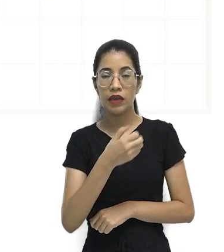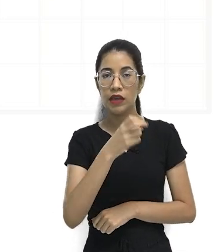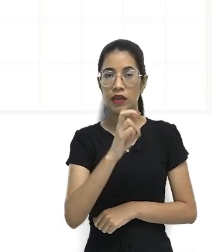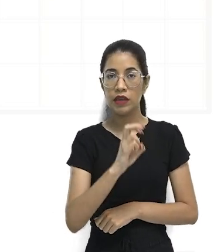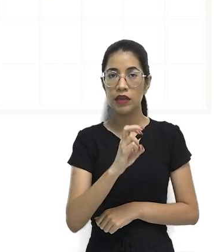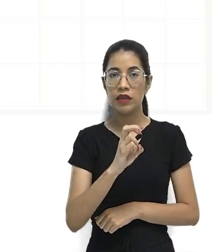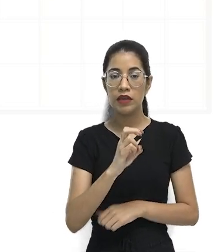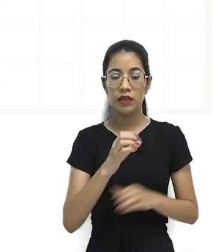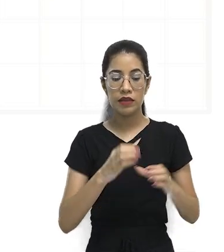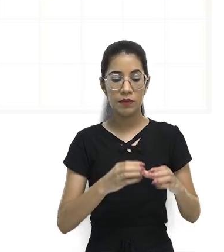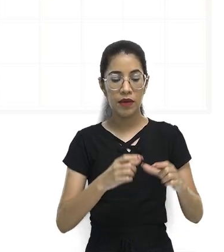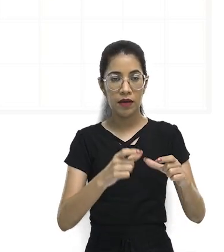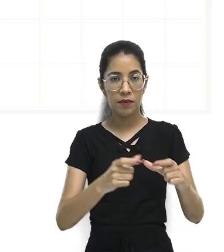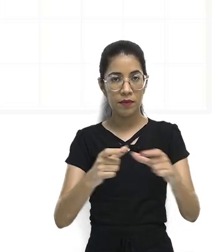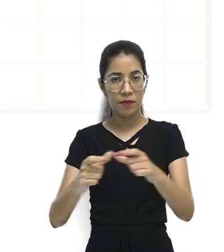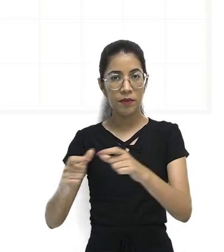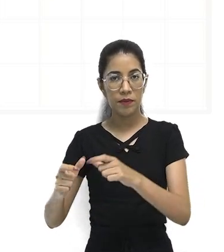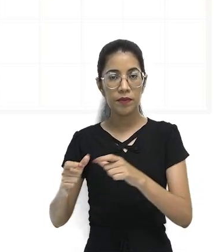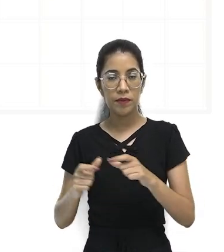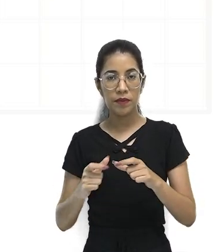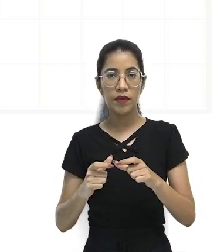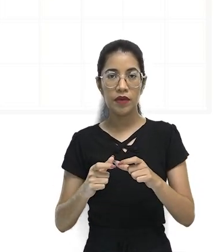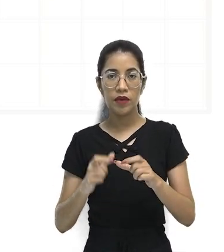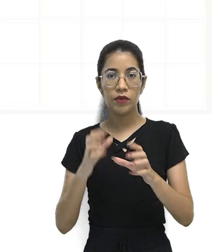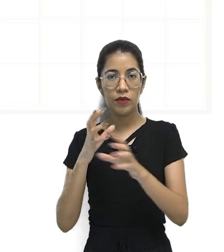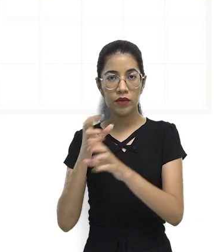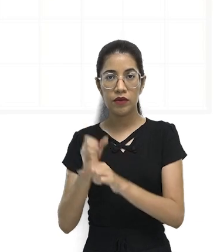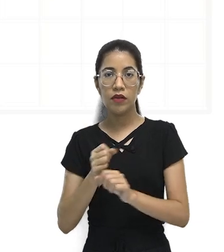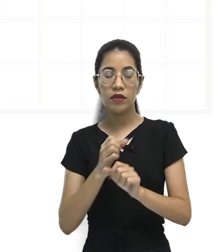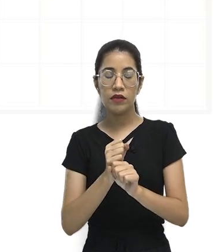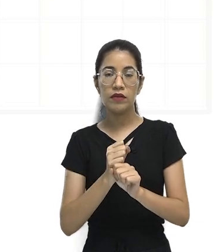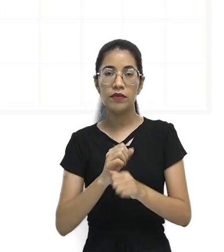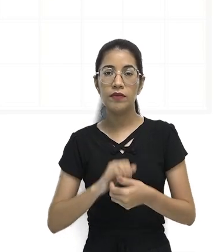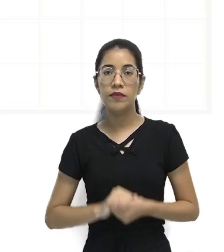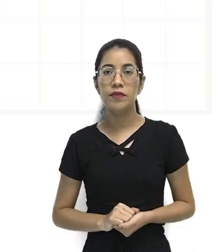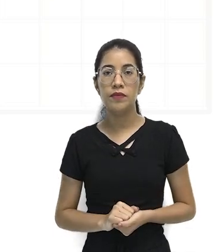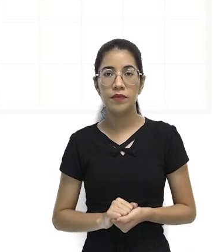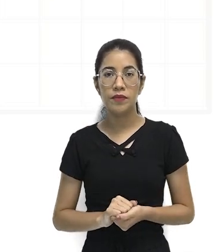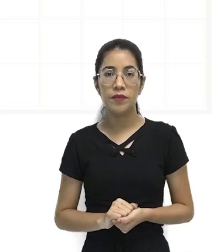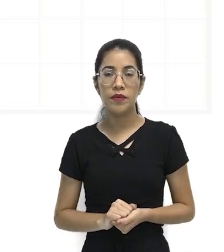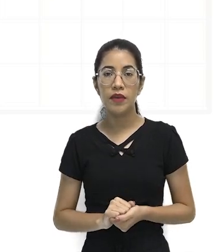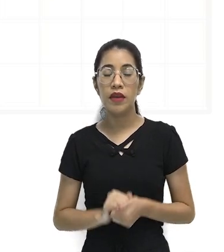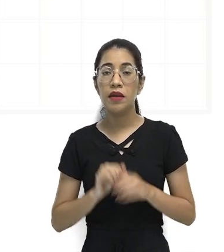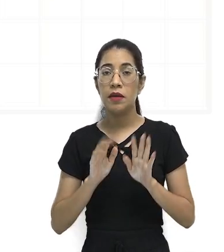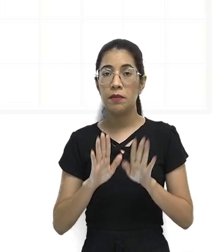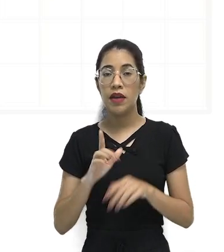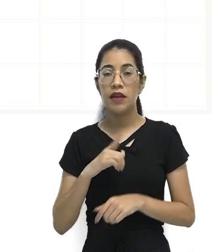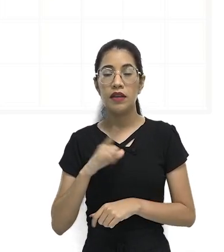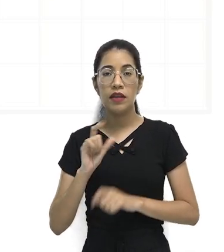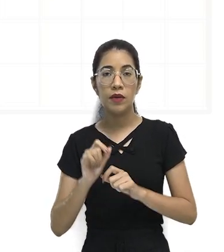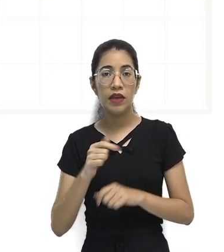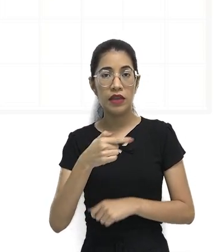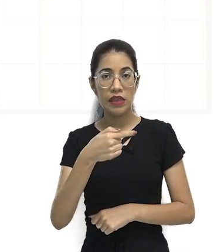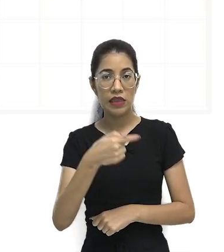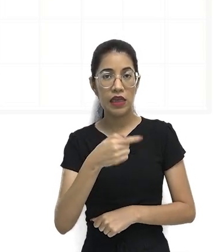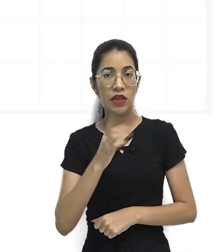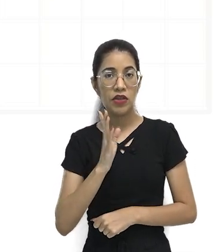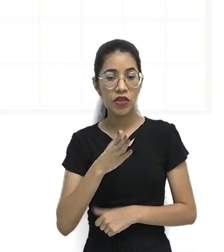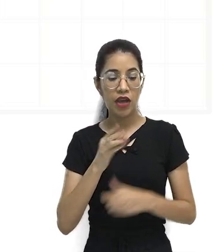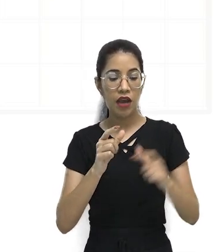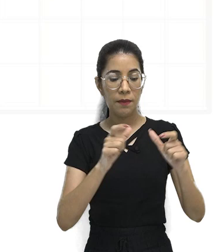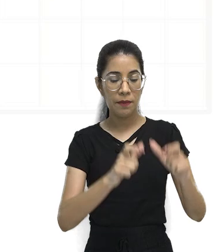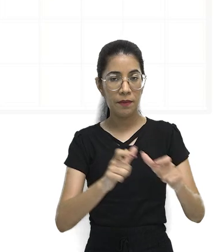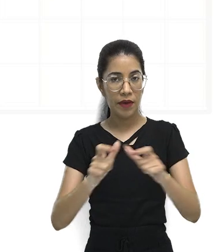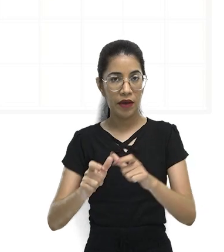15 cerâmicas. Tudo bem? 15 cerâmicas. Se eu já tenho 7 que